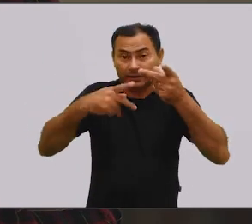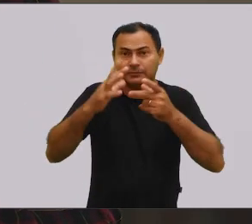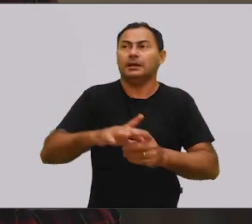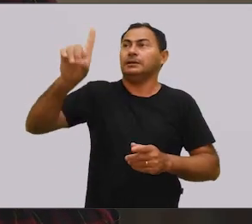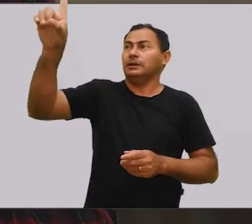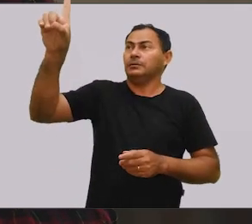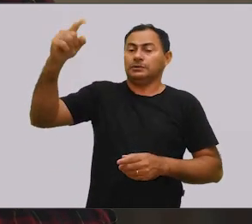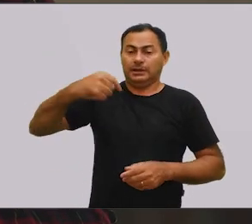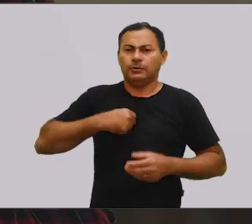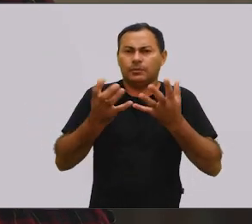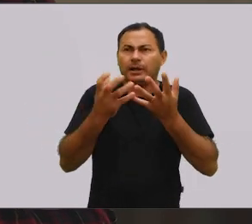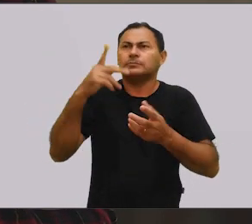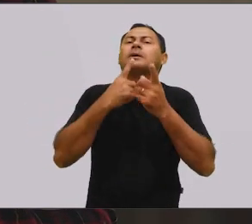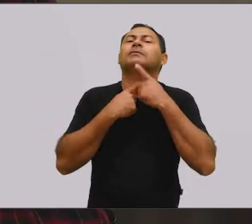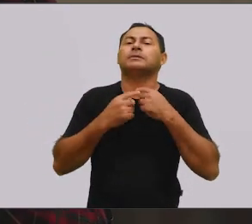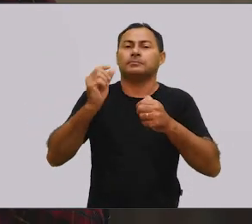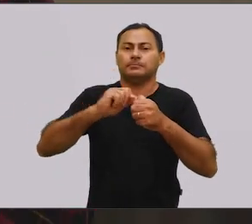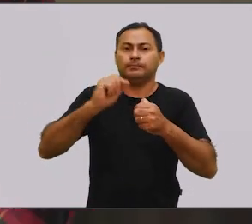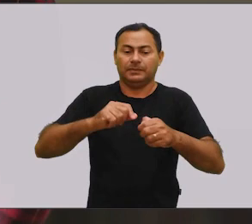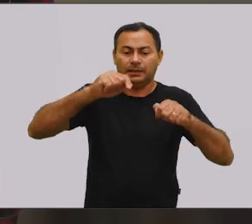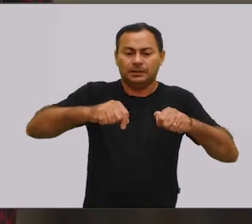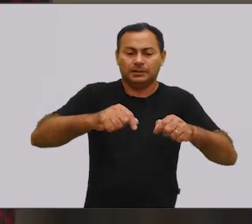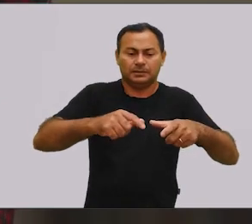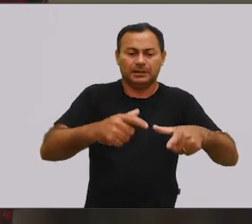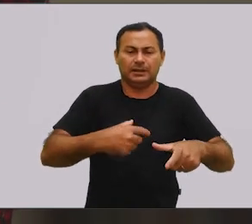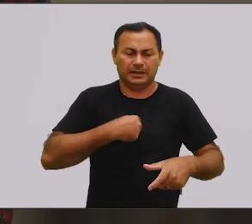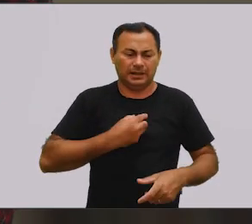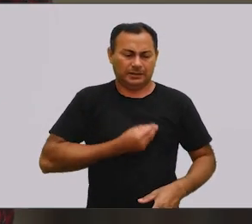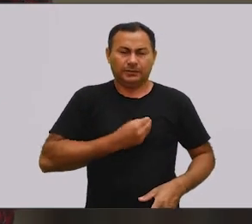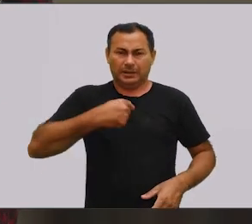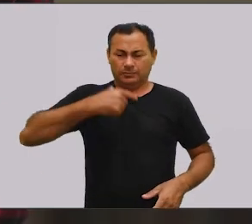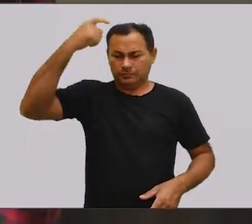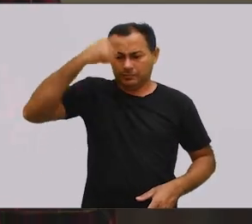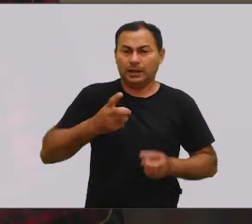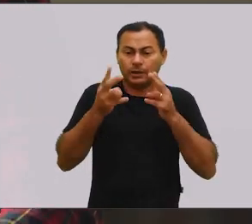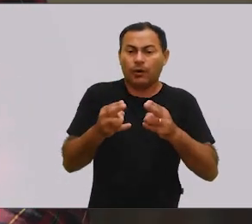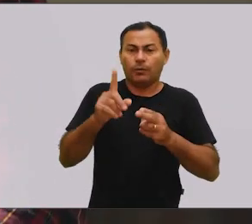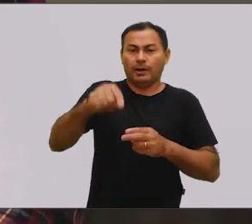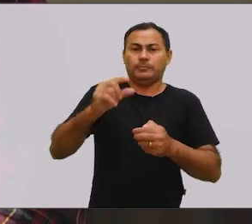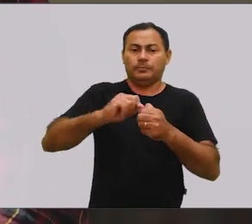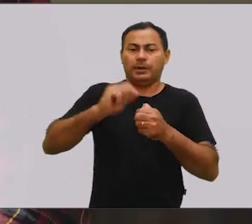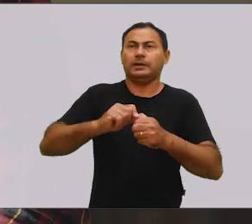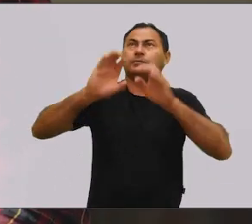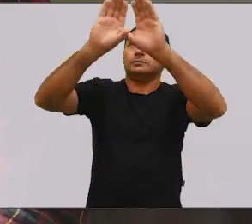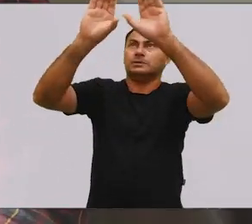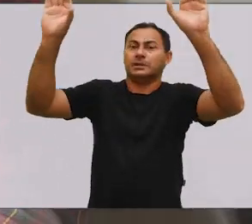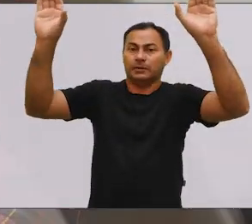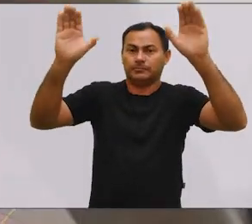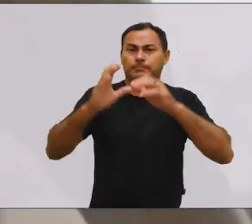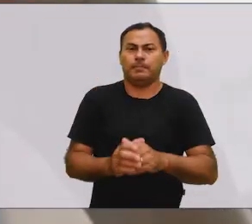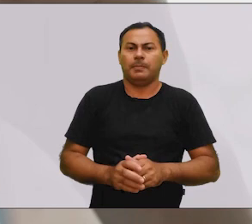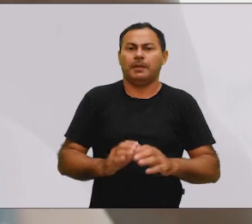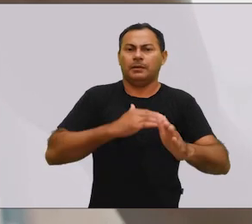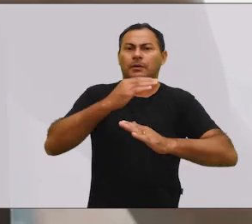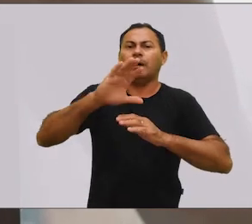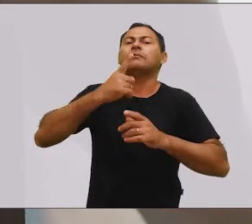dizendo, Deus, eu quero a sua vontade feita neste vaso que eu sou, da mesma forma que ela é feita no céu.